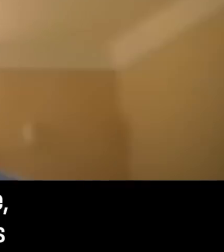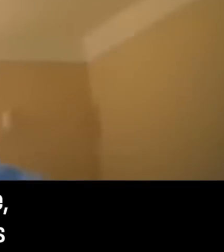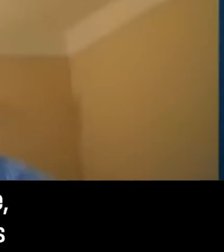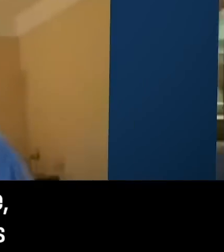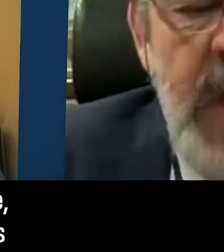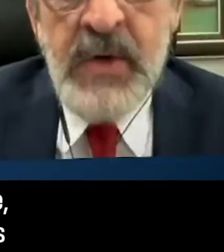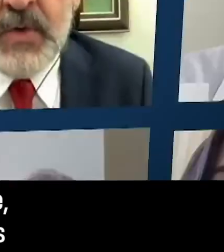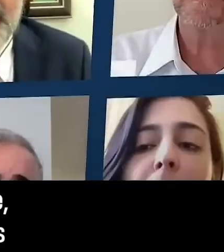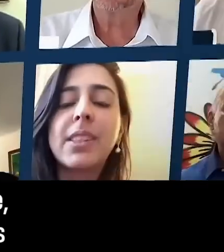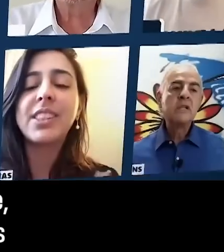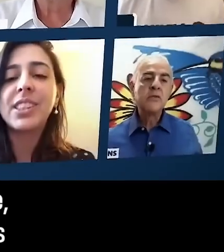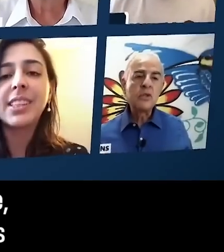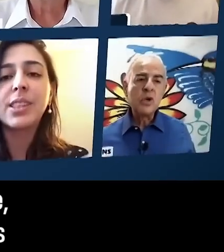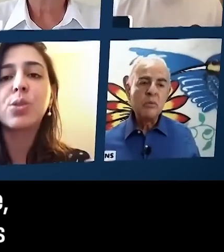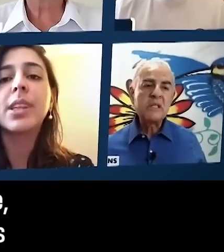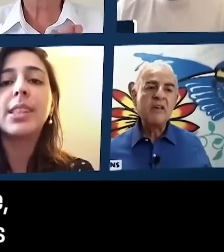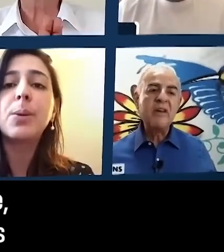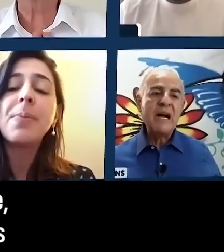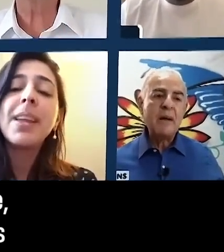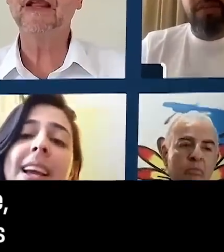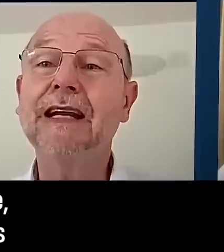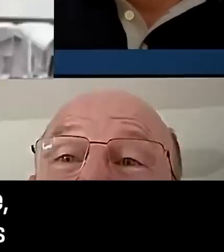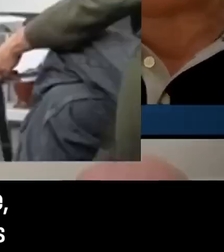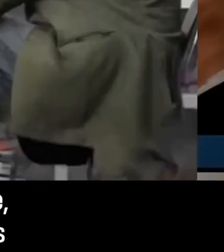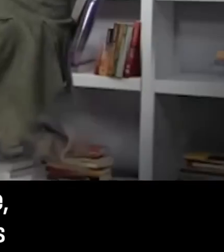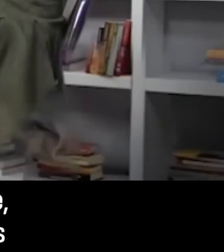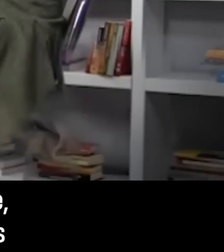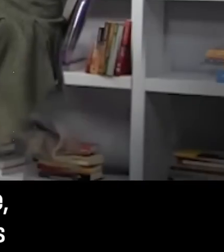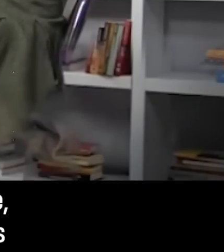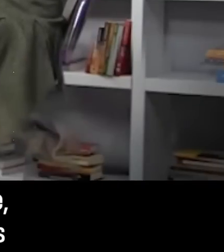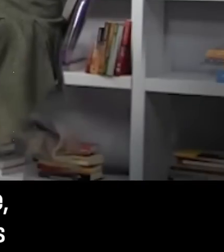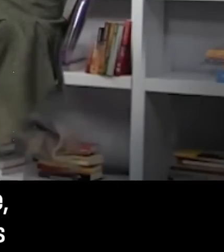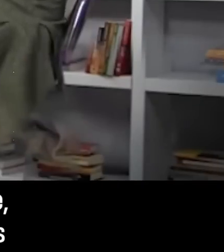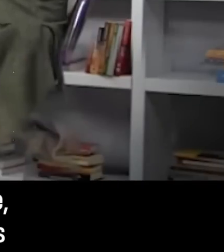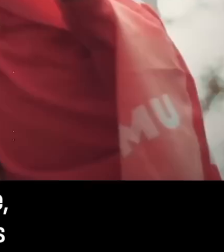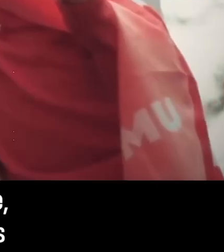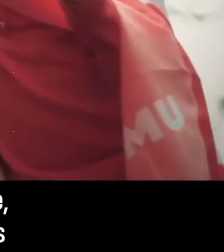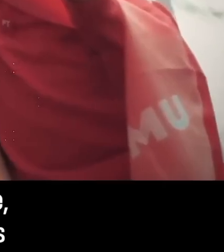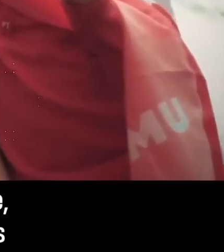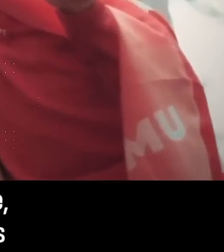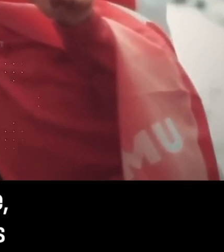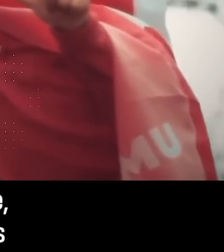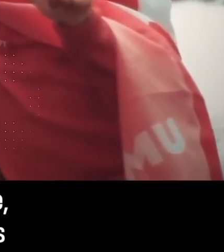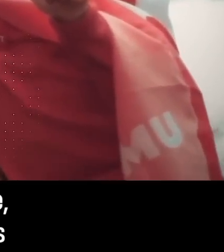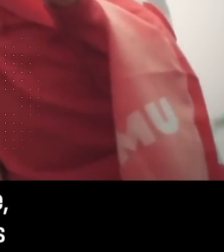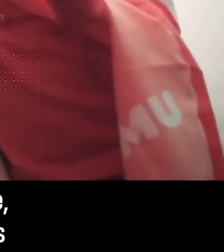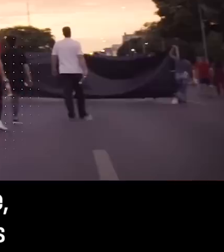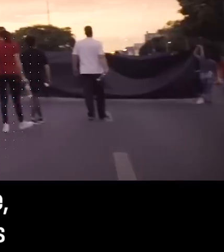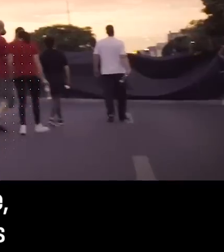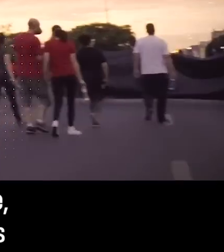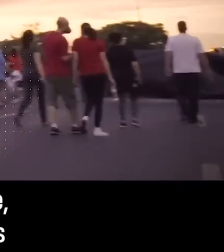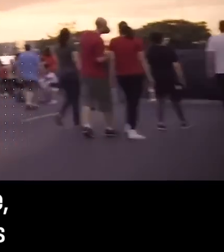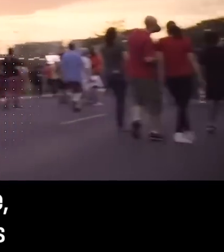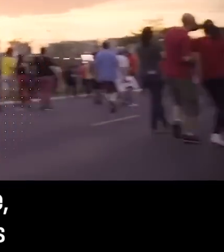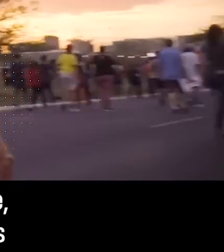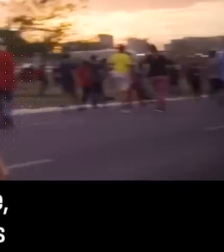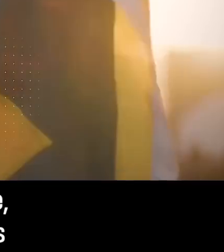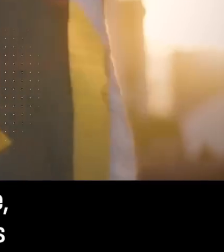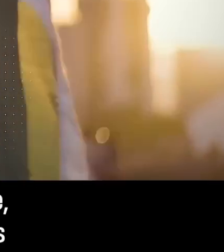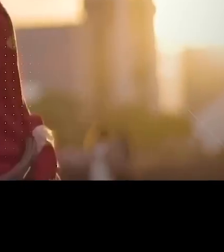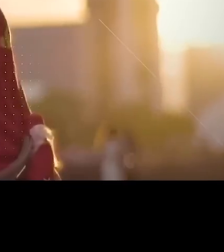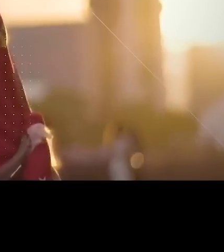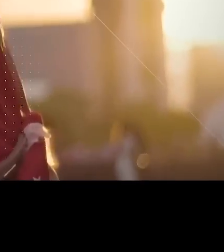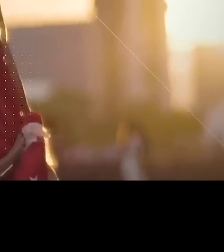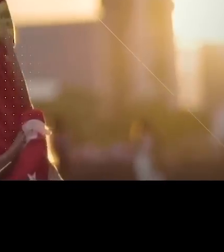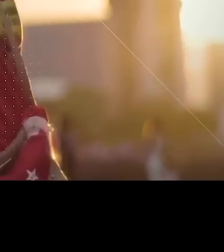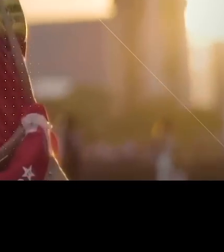Esse sentimento, que apesar de qualquer análise, teima em tomar conta do coração dos brasileiros e